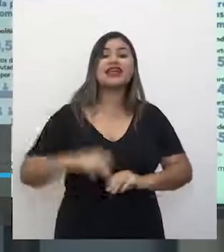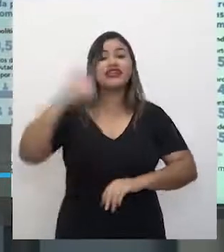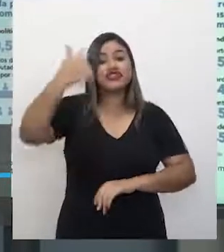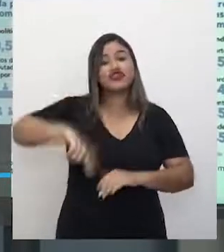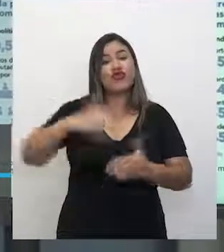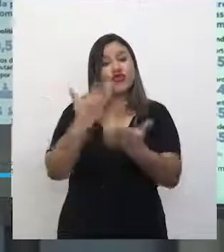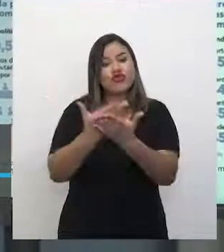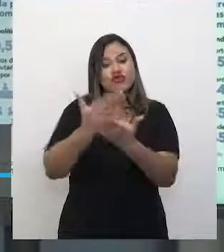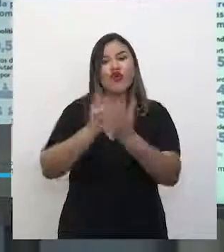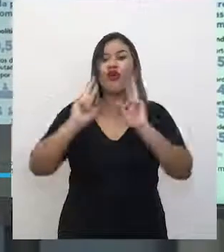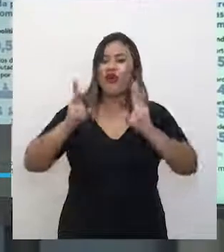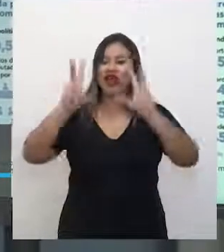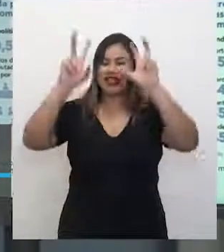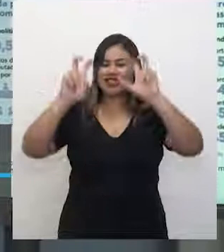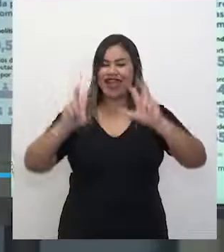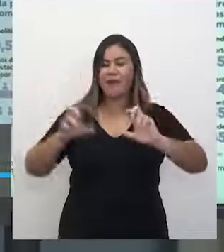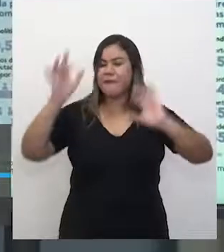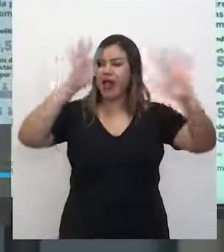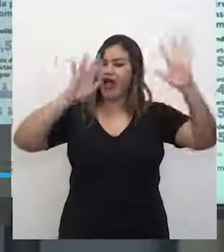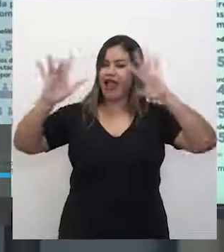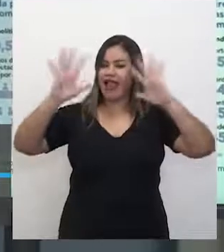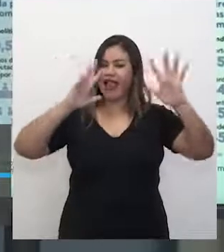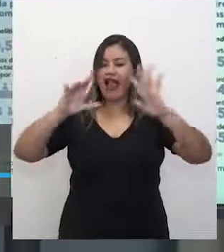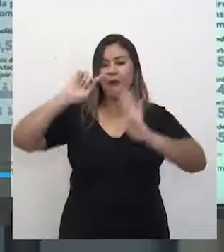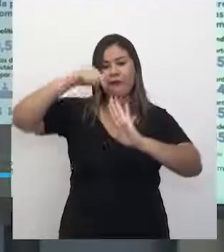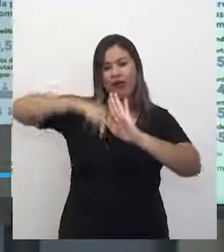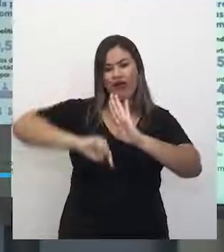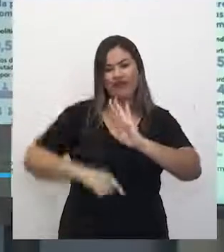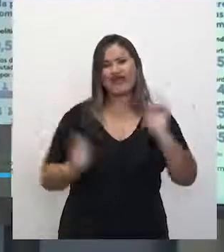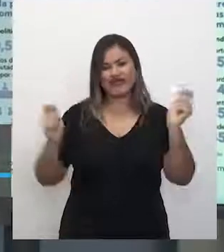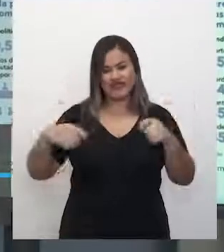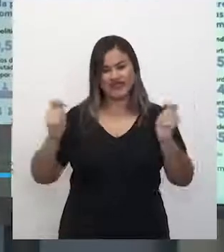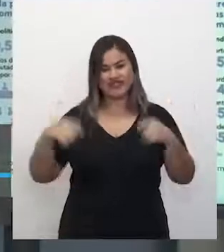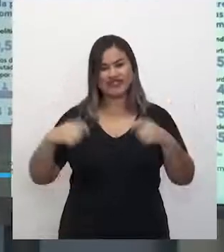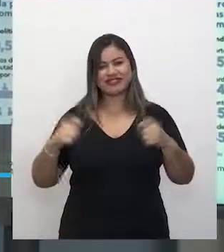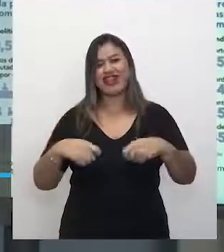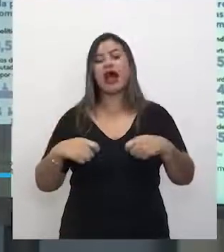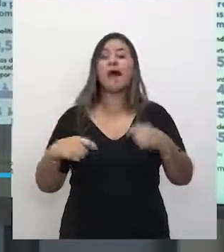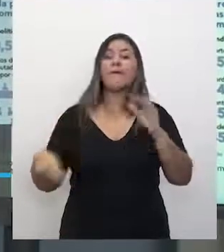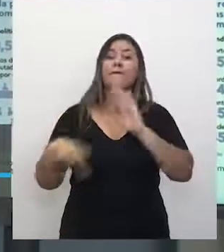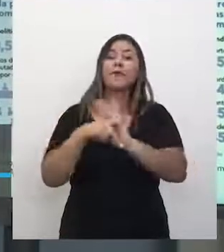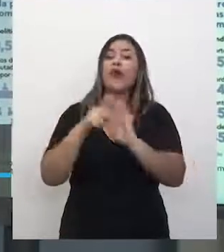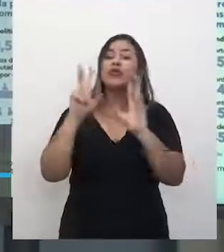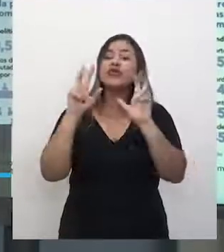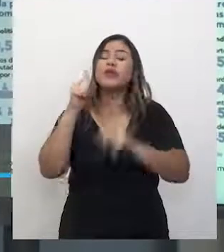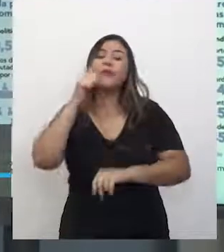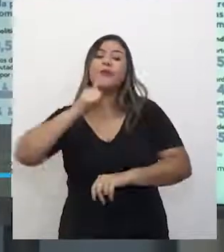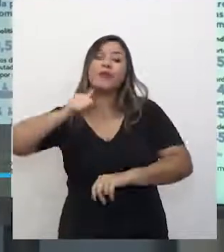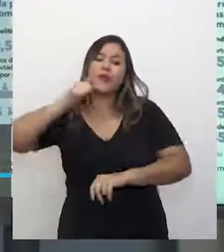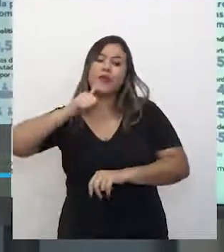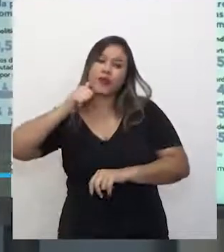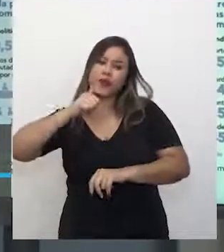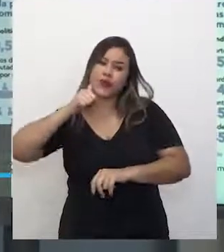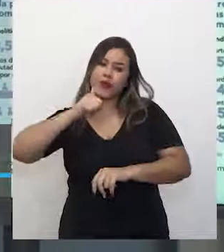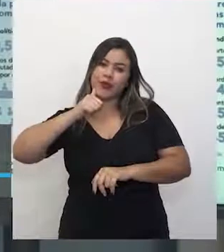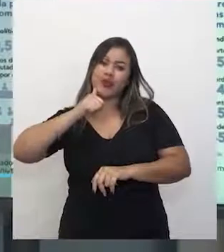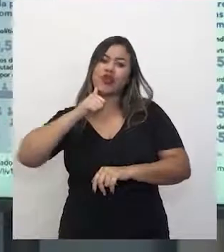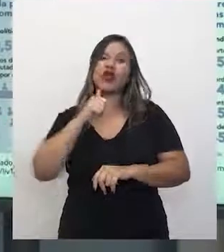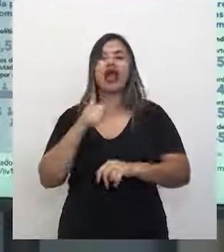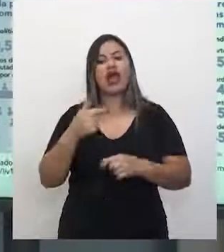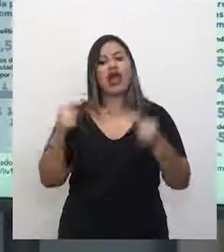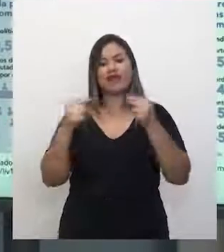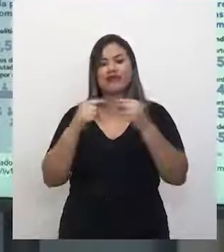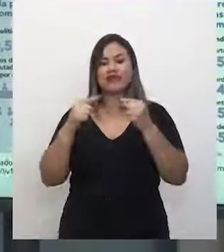nós vamos continuar aí essas reflexões e vamos aprofundar essa discussão também sobre as mulheres, esse grupo das mulheres